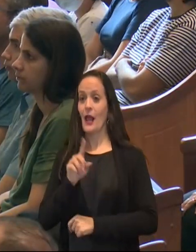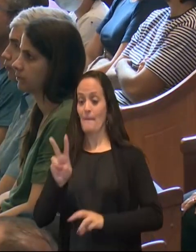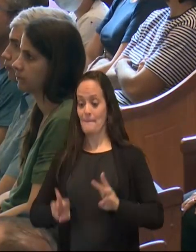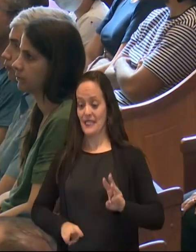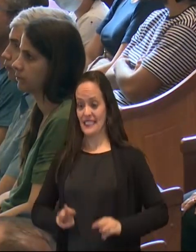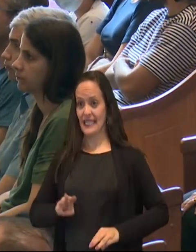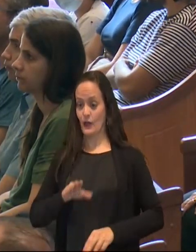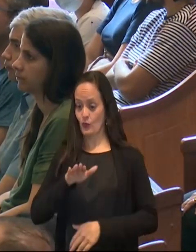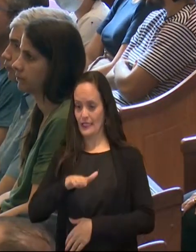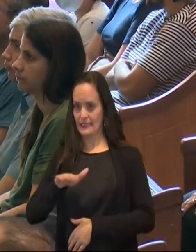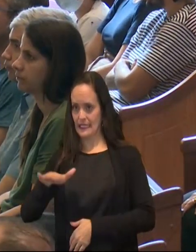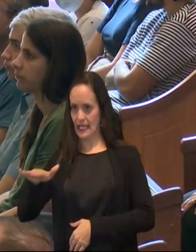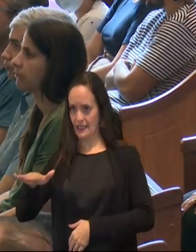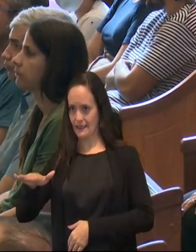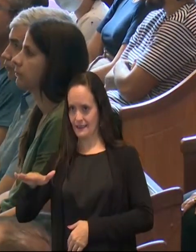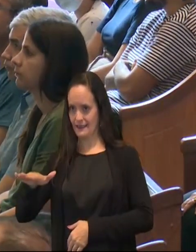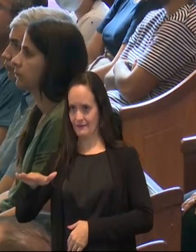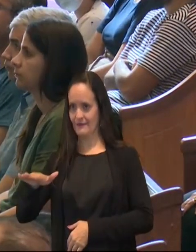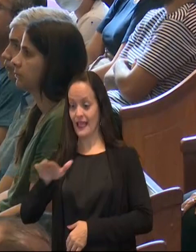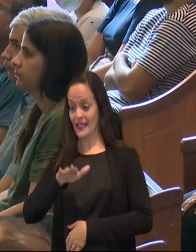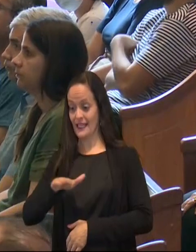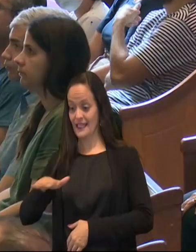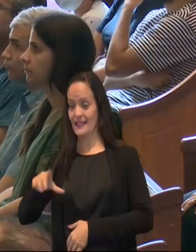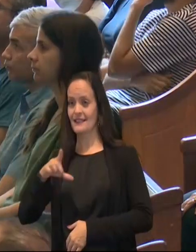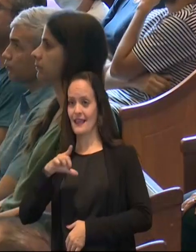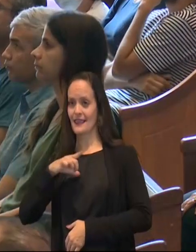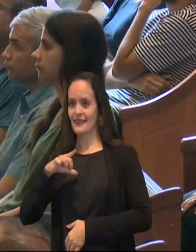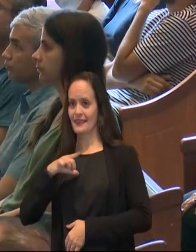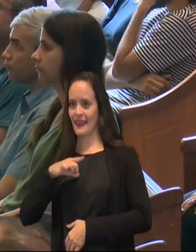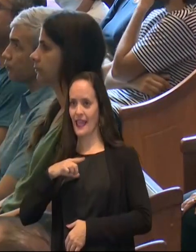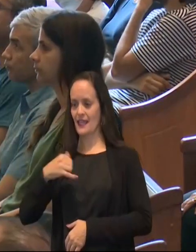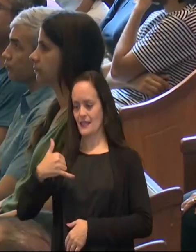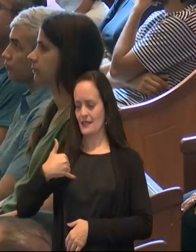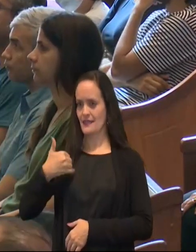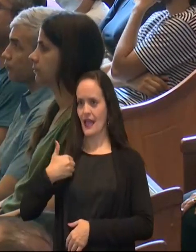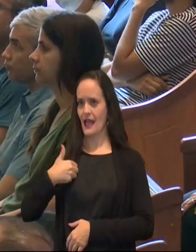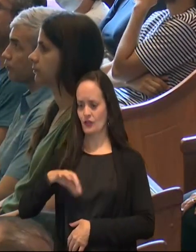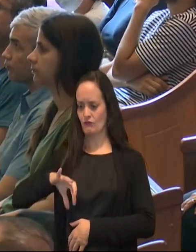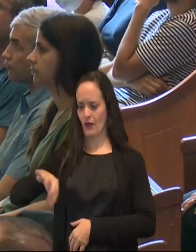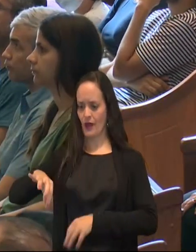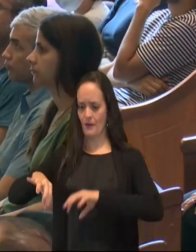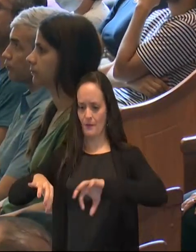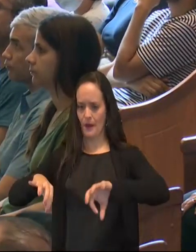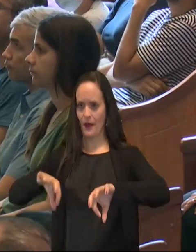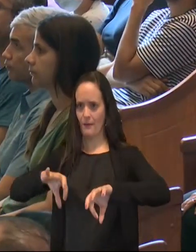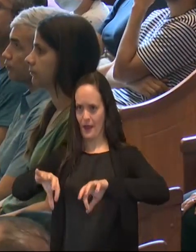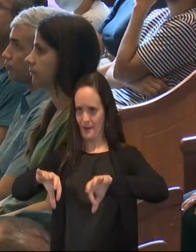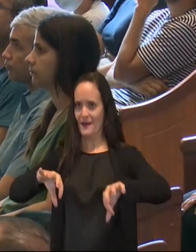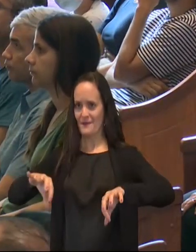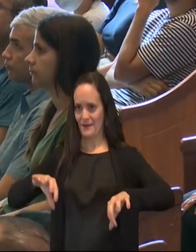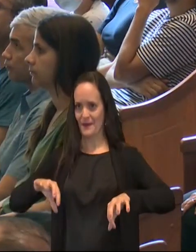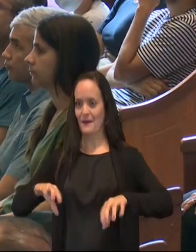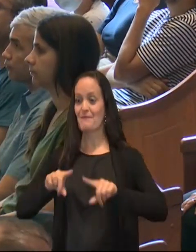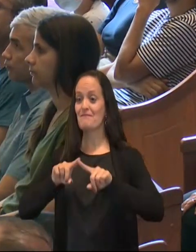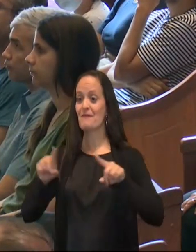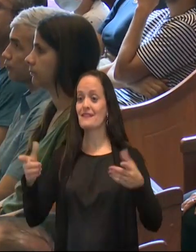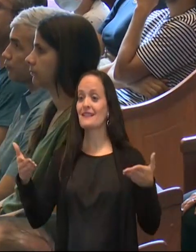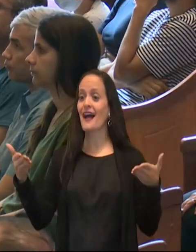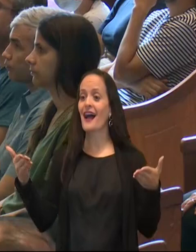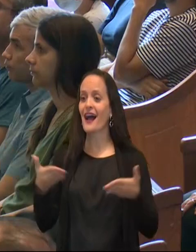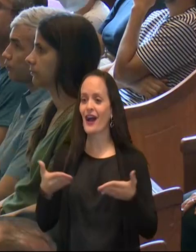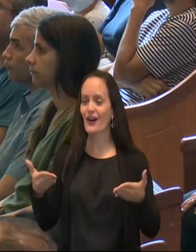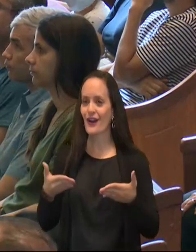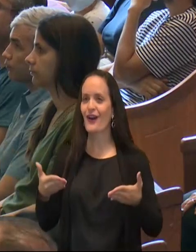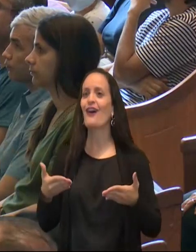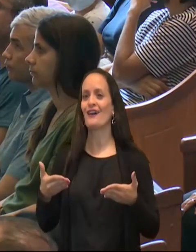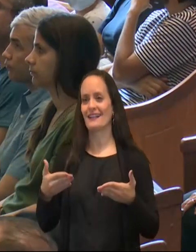Ministério Crescer as crianças, e elas são divididas ali por faixas etárias. E uma das coisas lindas que nós temos em nossa